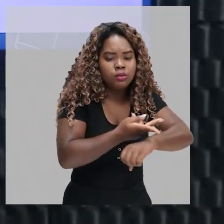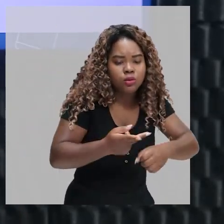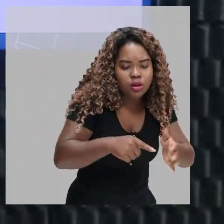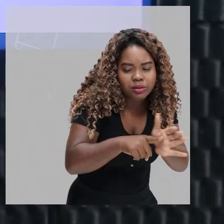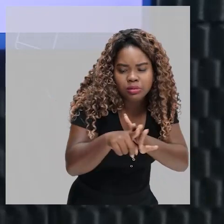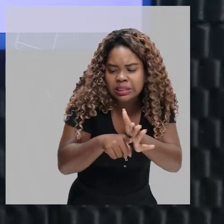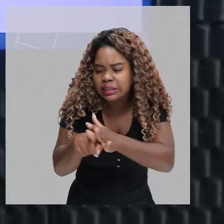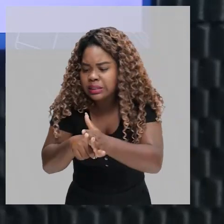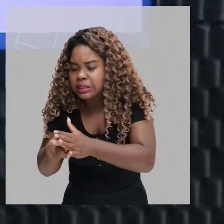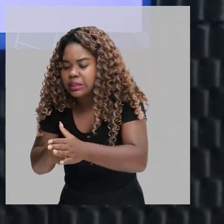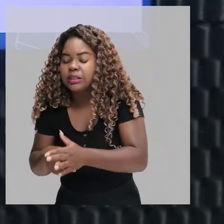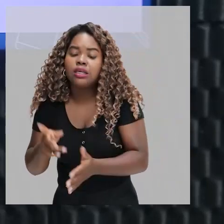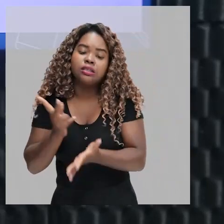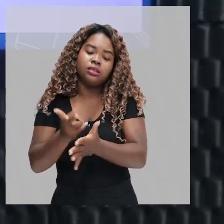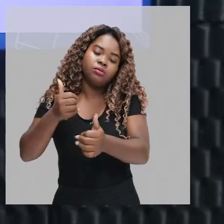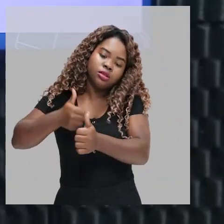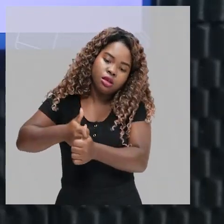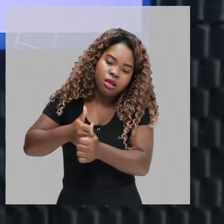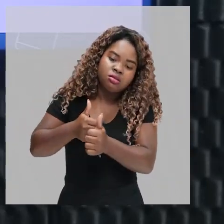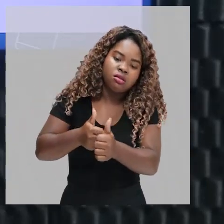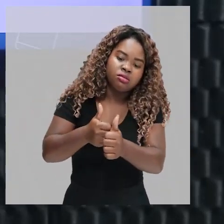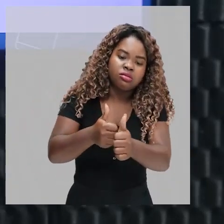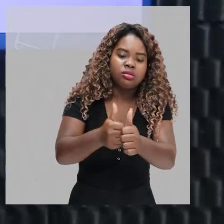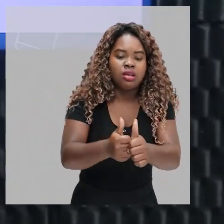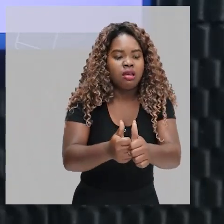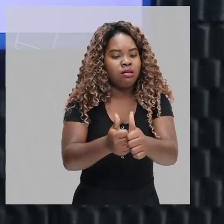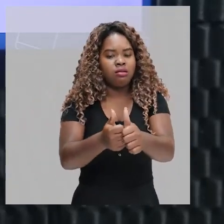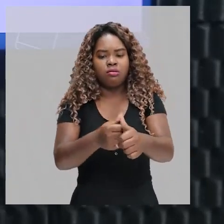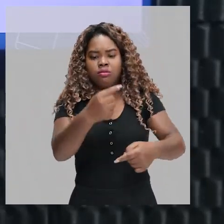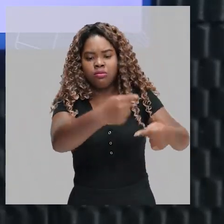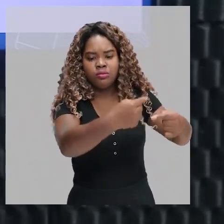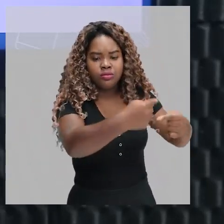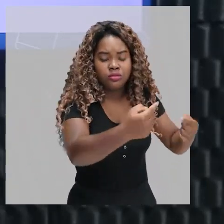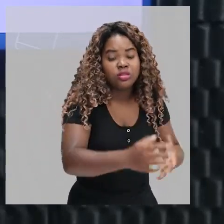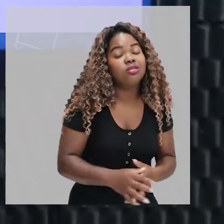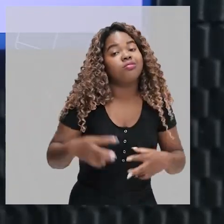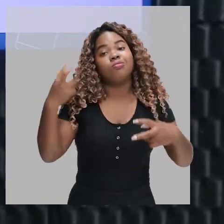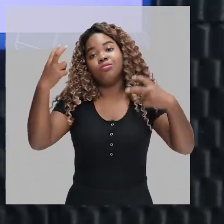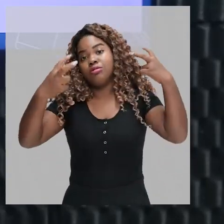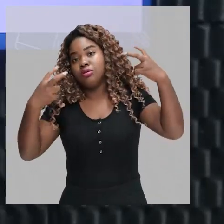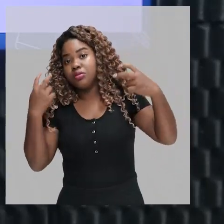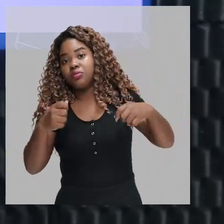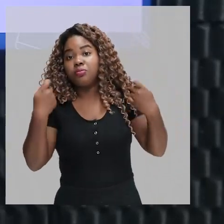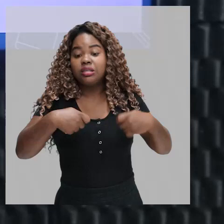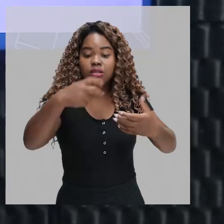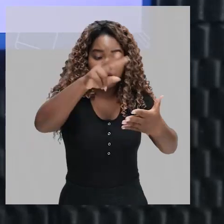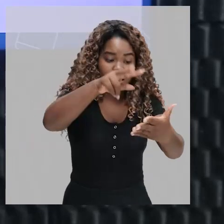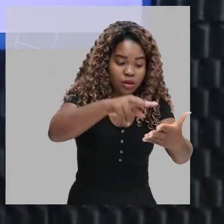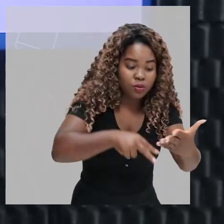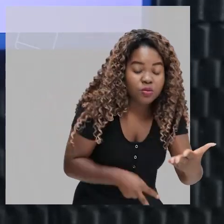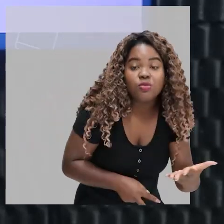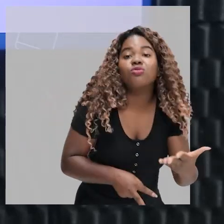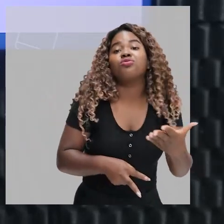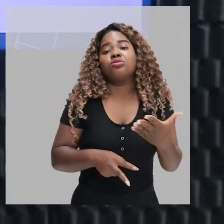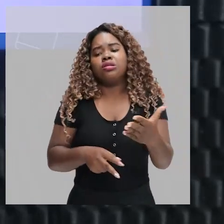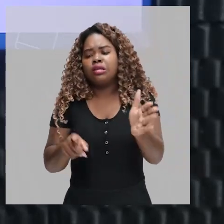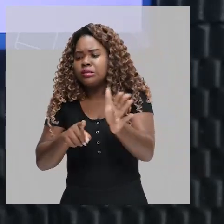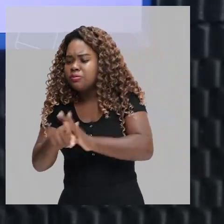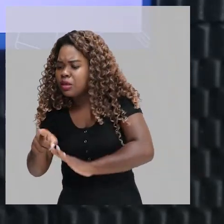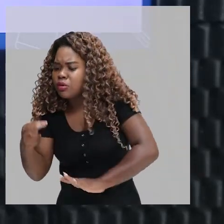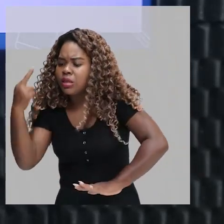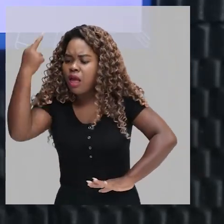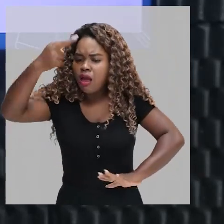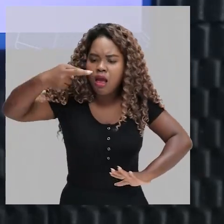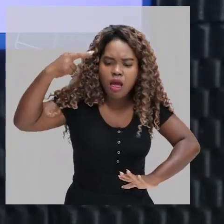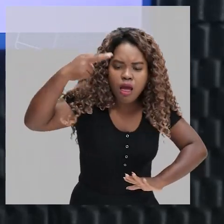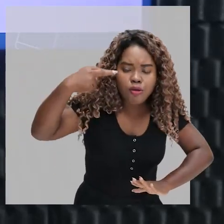sendo seguidoras políticas isso é muito preocupante nós precisamos ler precisamos questionar precisamos